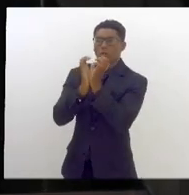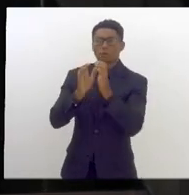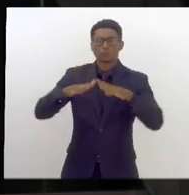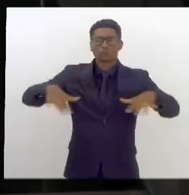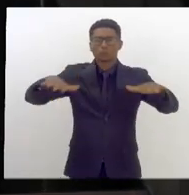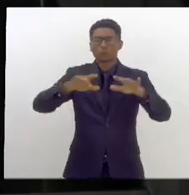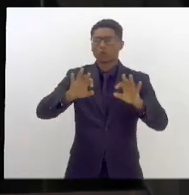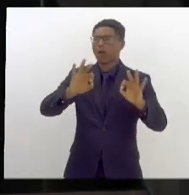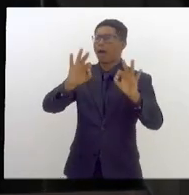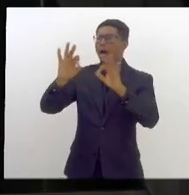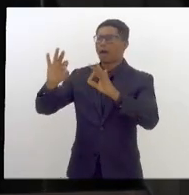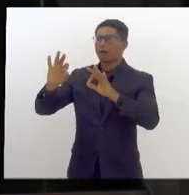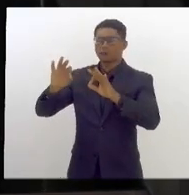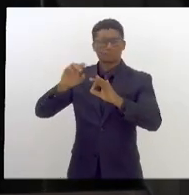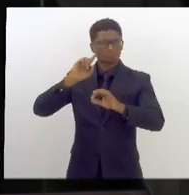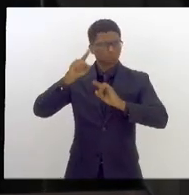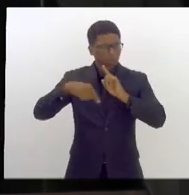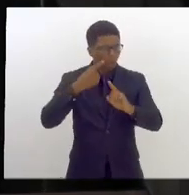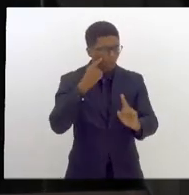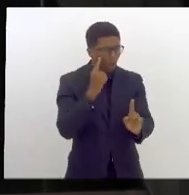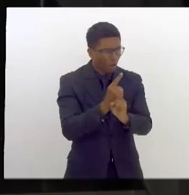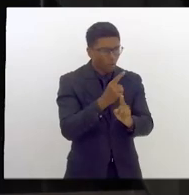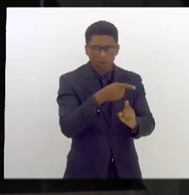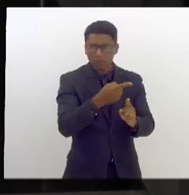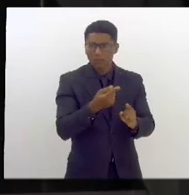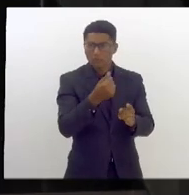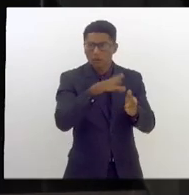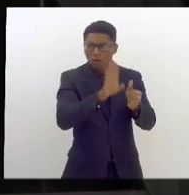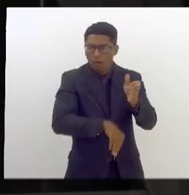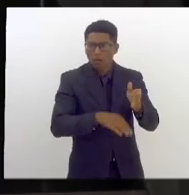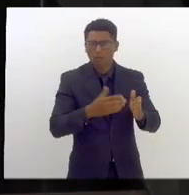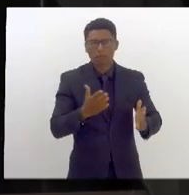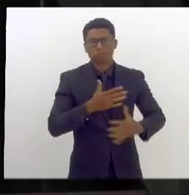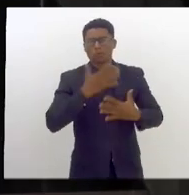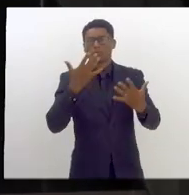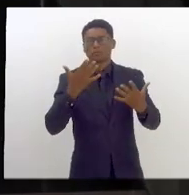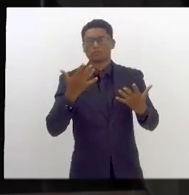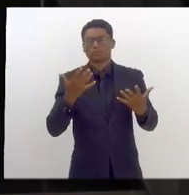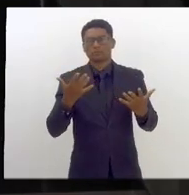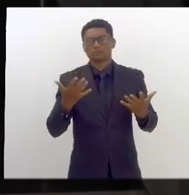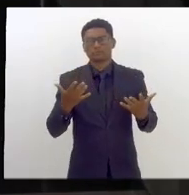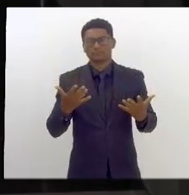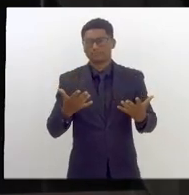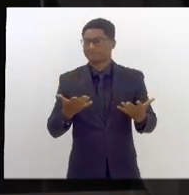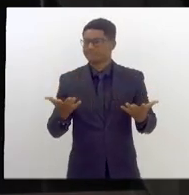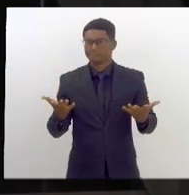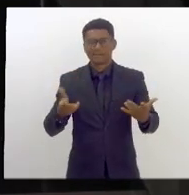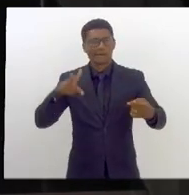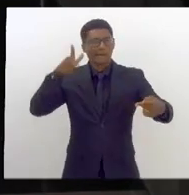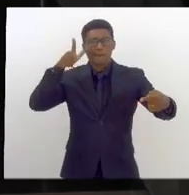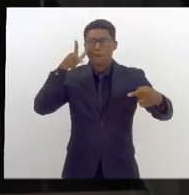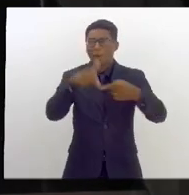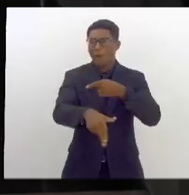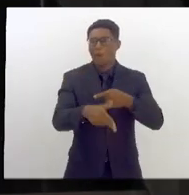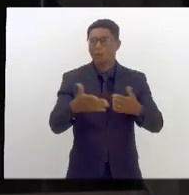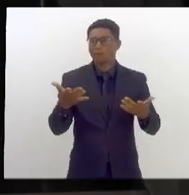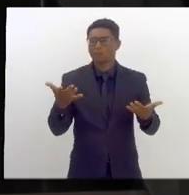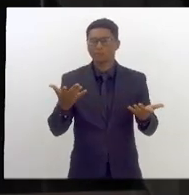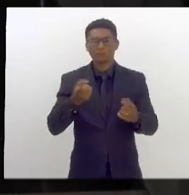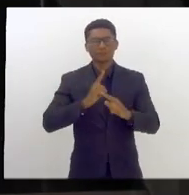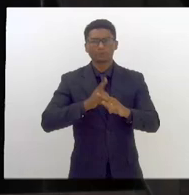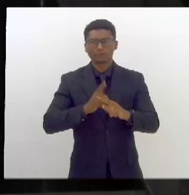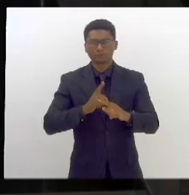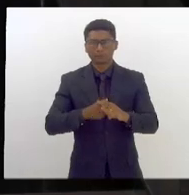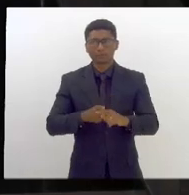Brasil esse corte vai esse esse bloqueio vai virar um corte definitivo que o governo